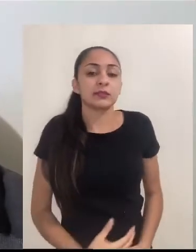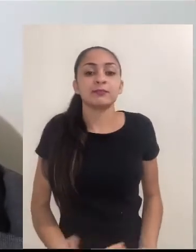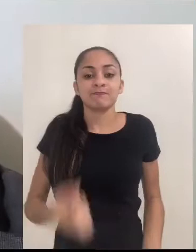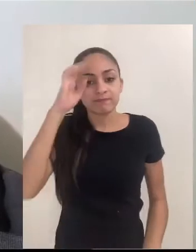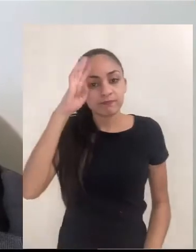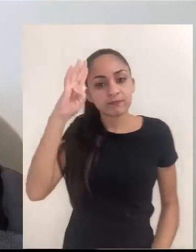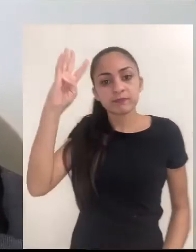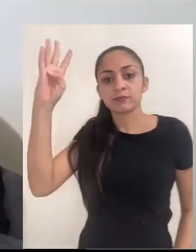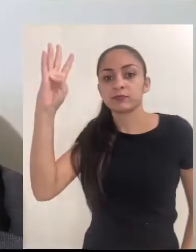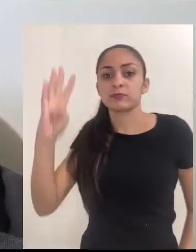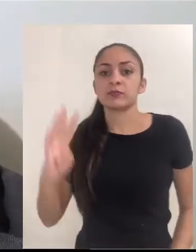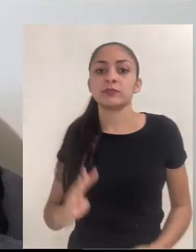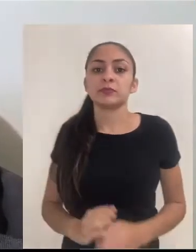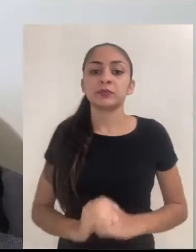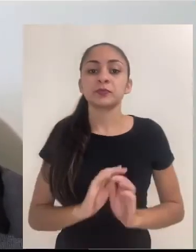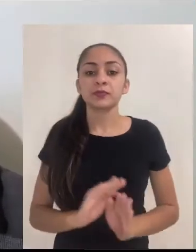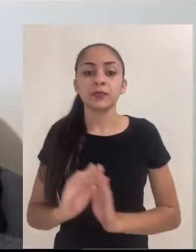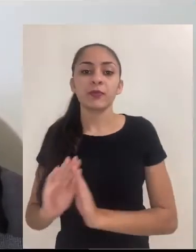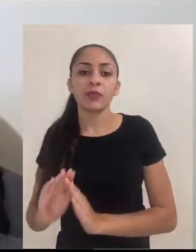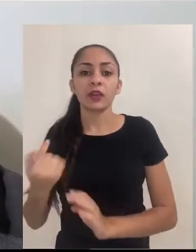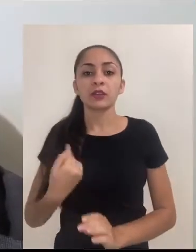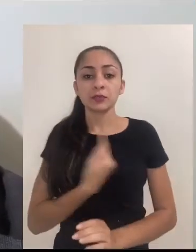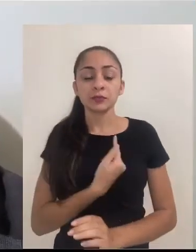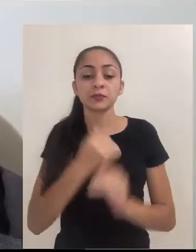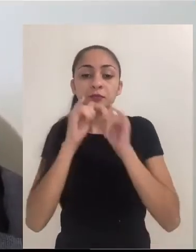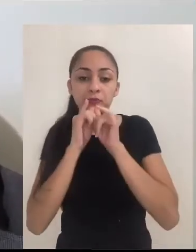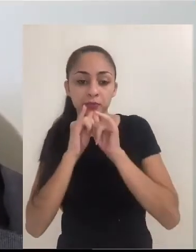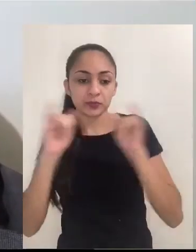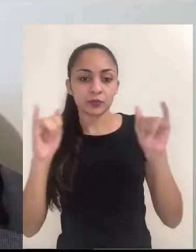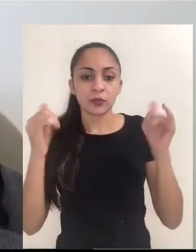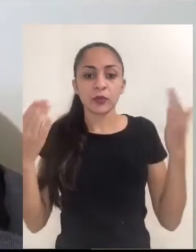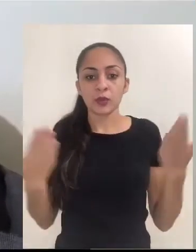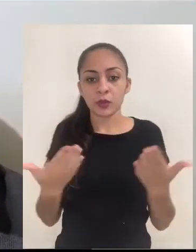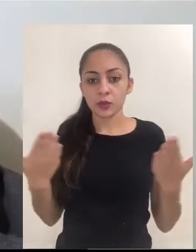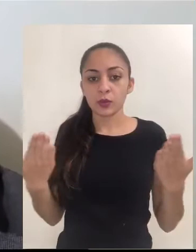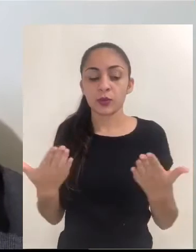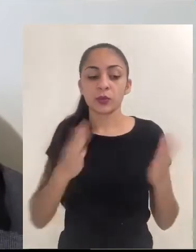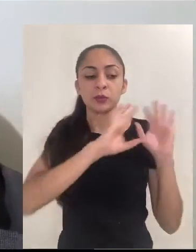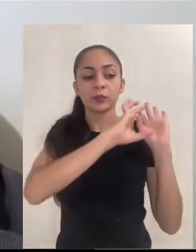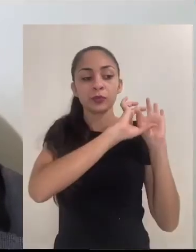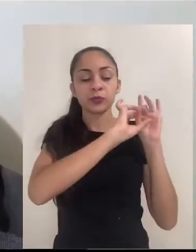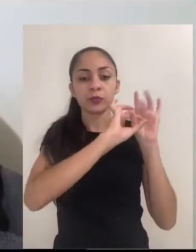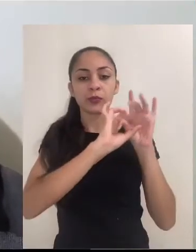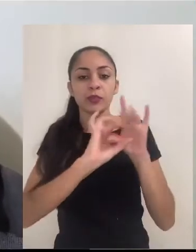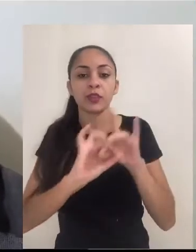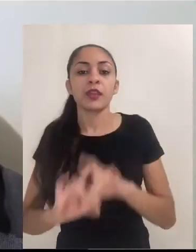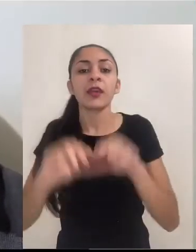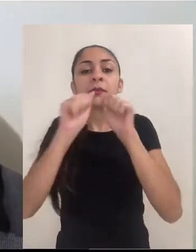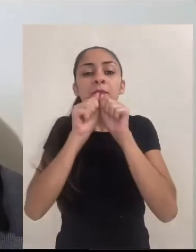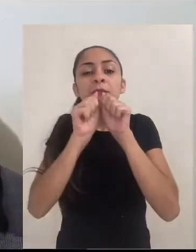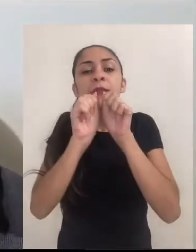fala dentro da nossa igreja, né? Dentro do nosso contexto, que é sobre prosperidade. Eu quero falar com você